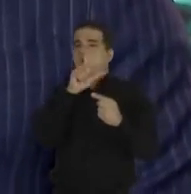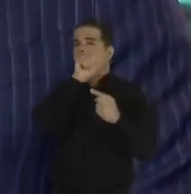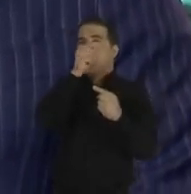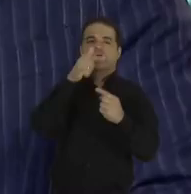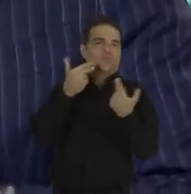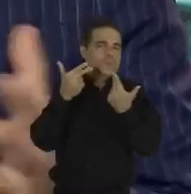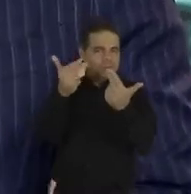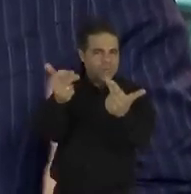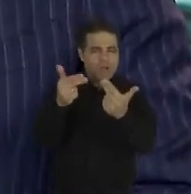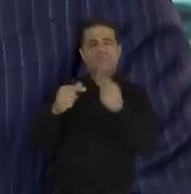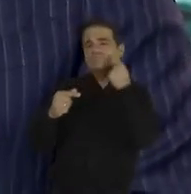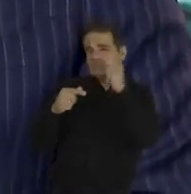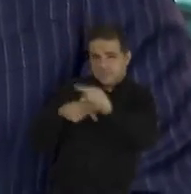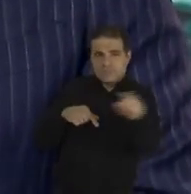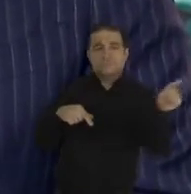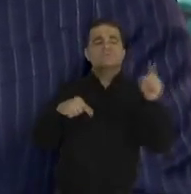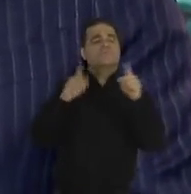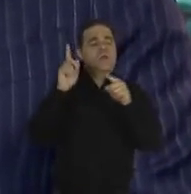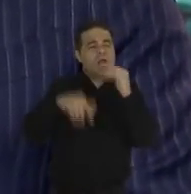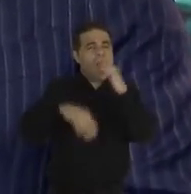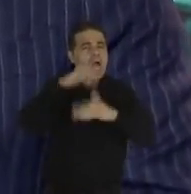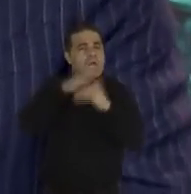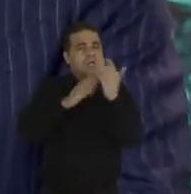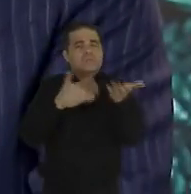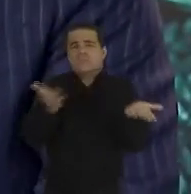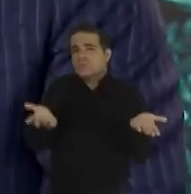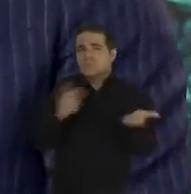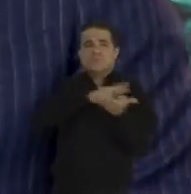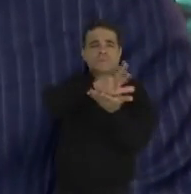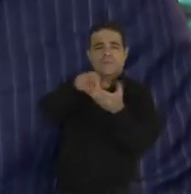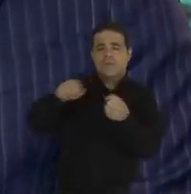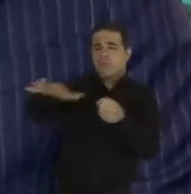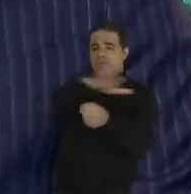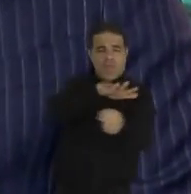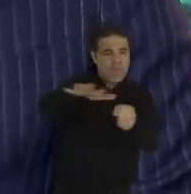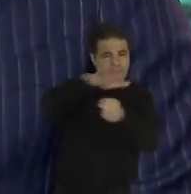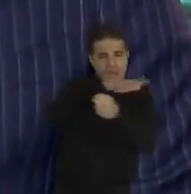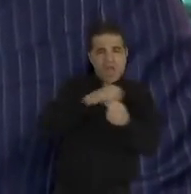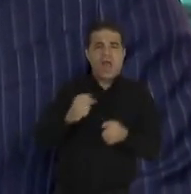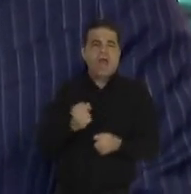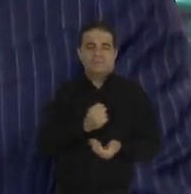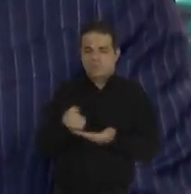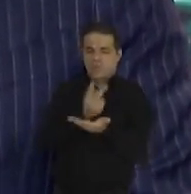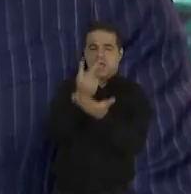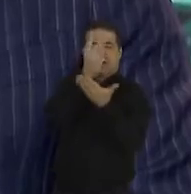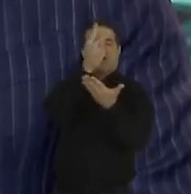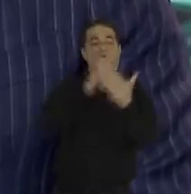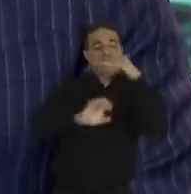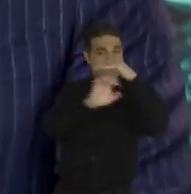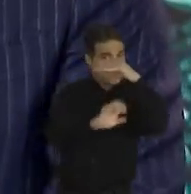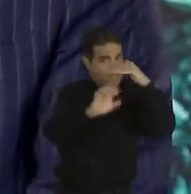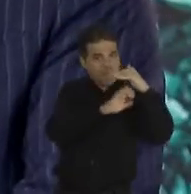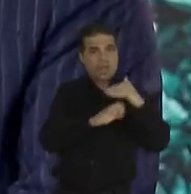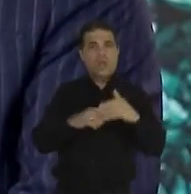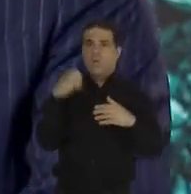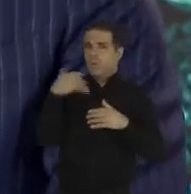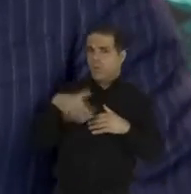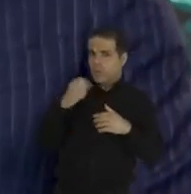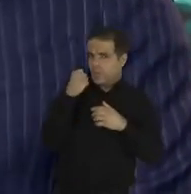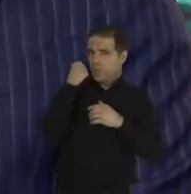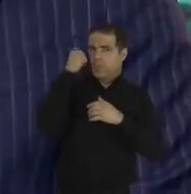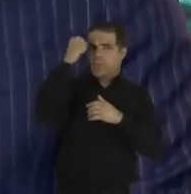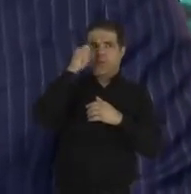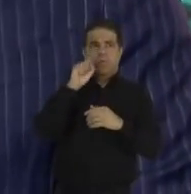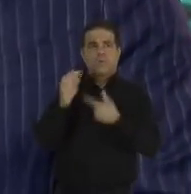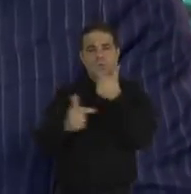opção vocês veem as suas nos vários mercados de valores e empresas com fortes